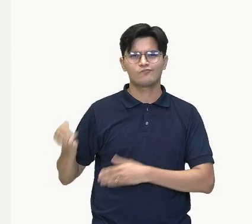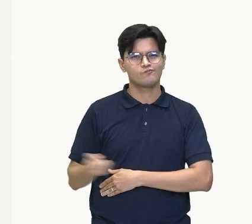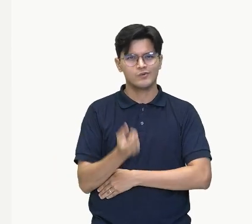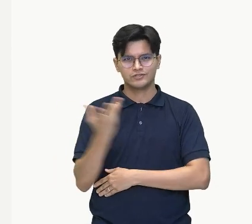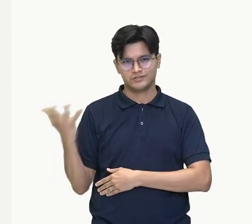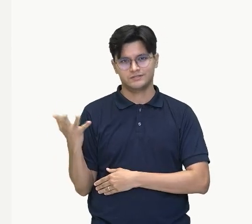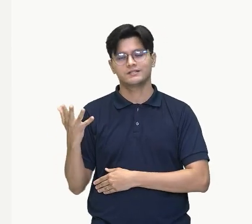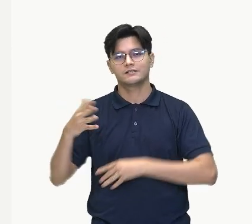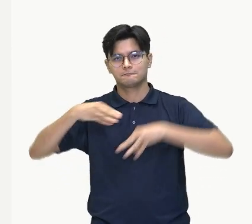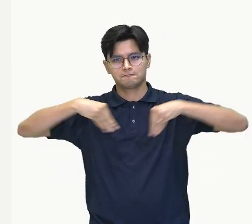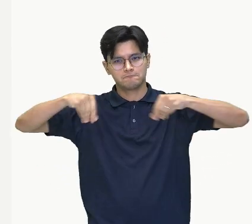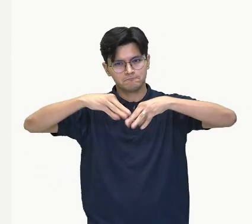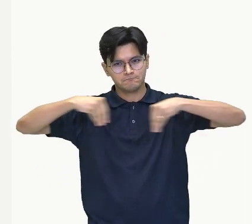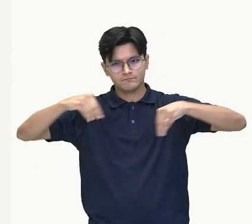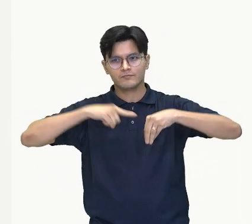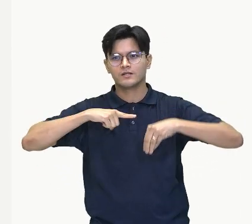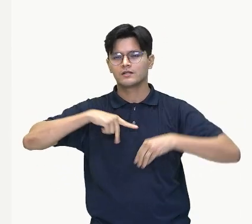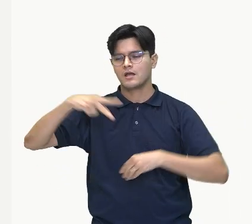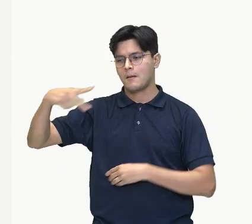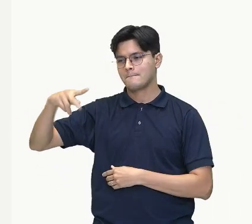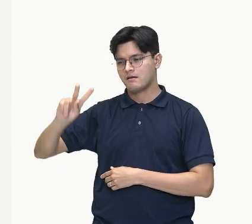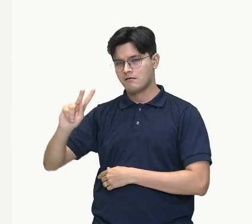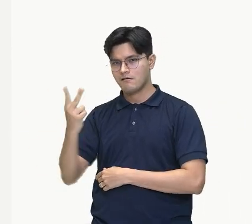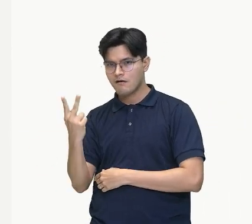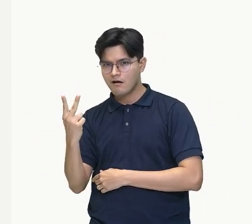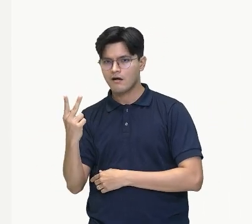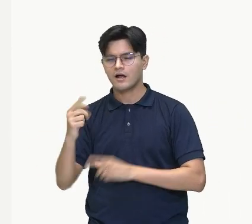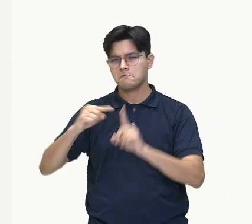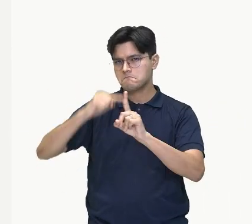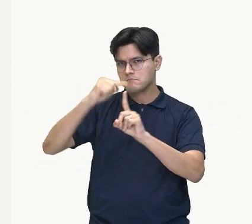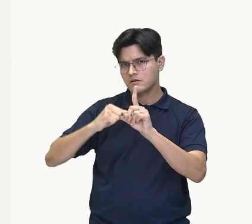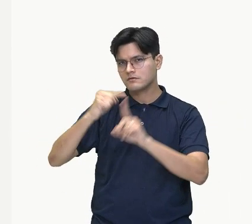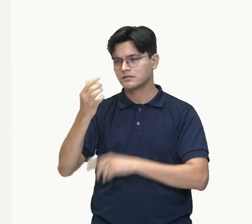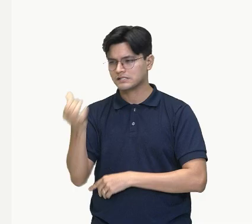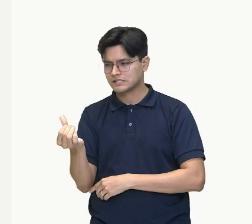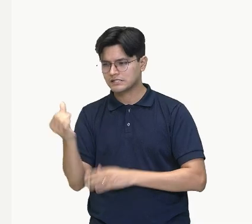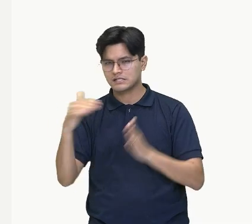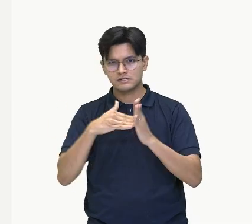eles têm um pH entre 6 e 7, eles são alcalinos.